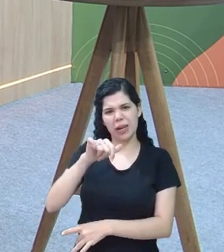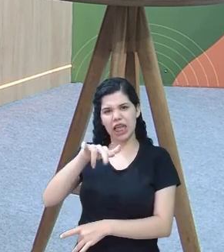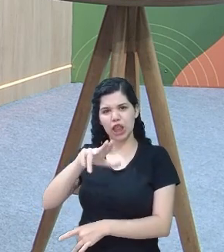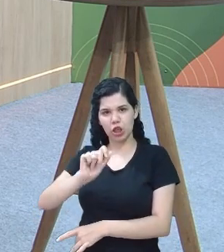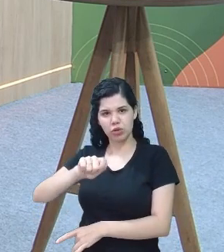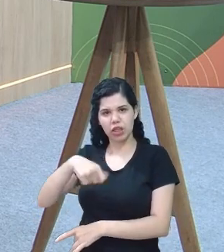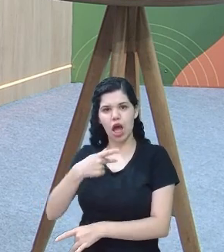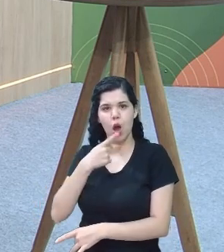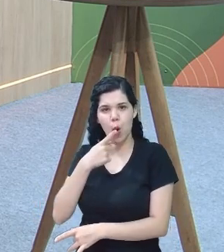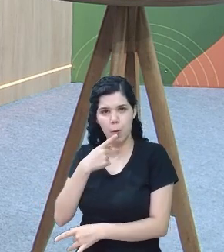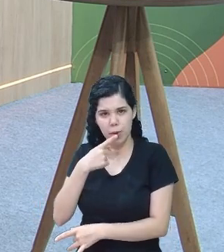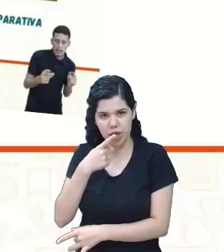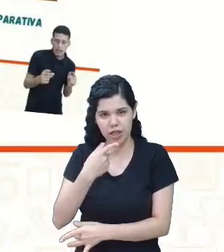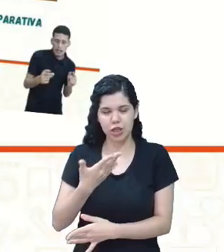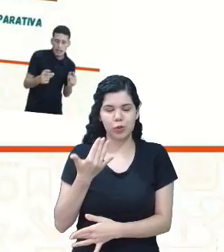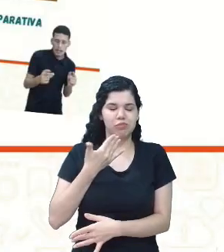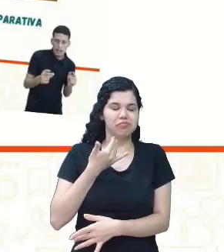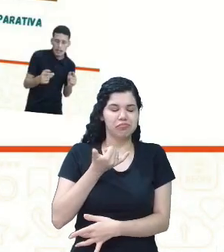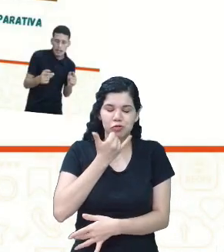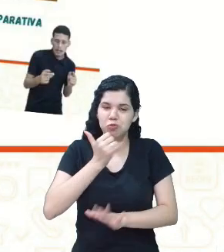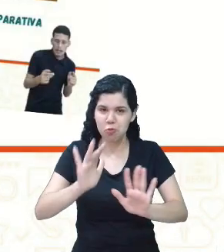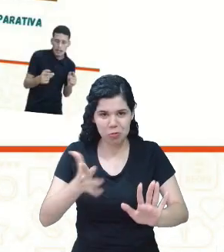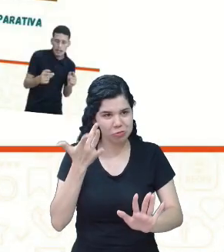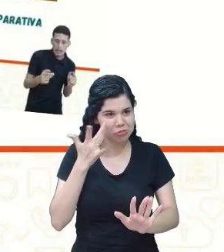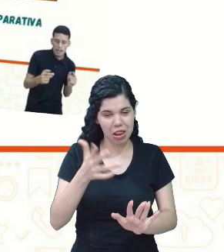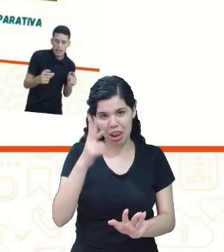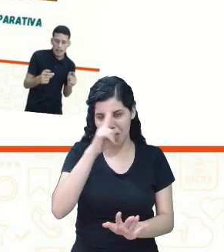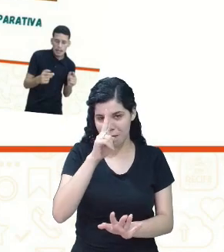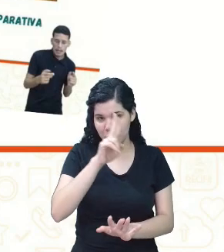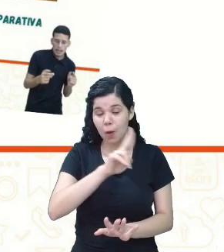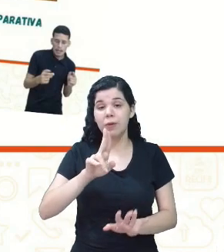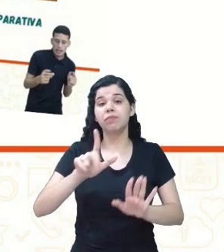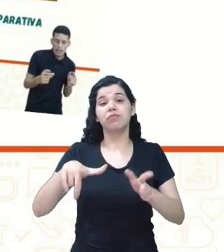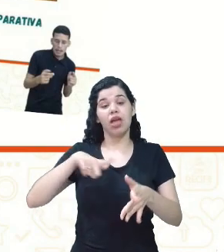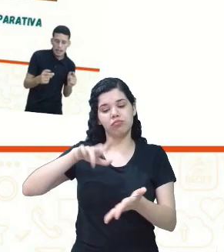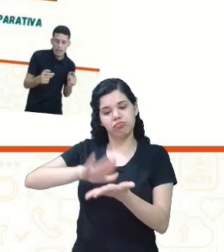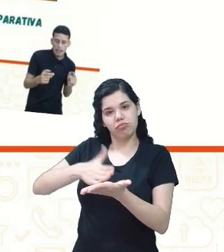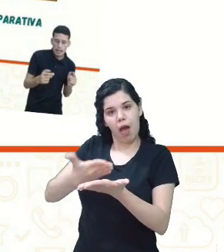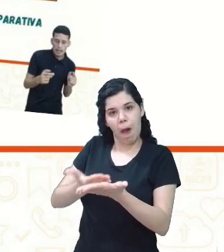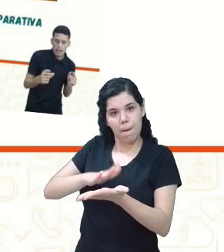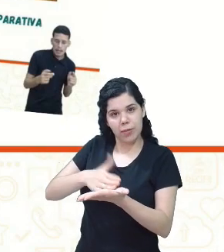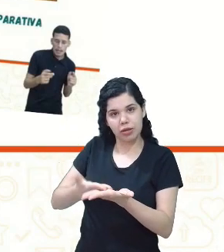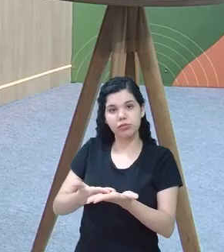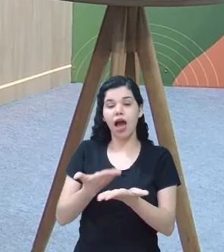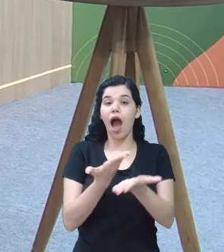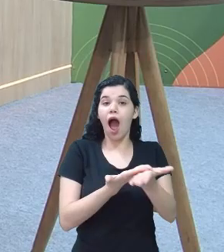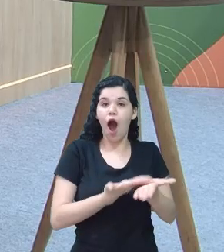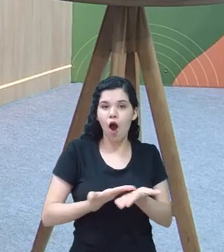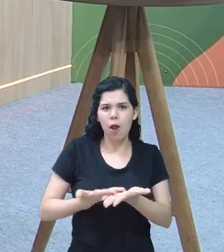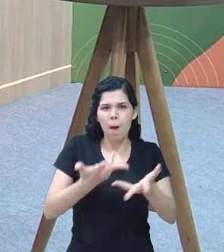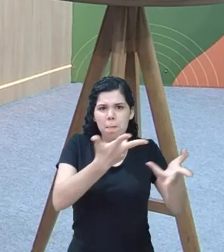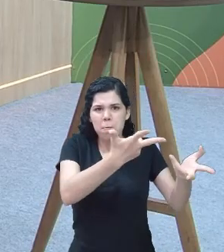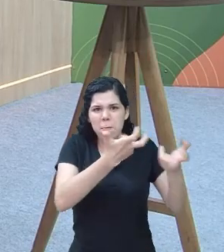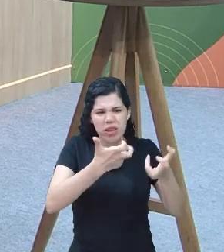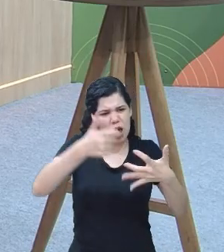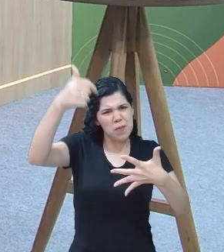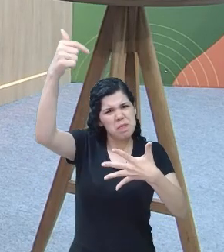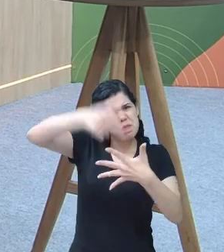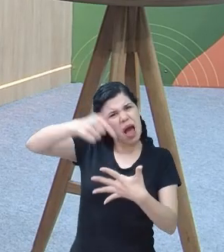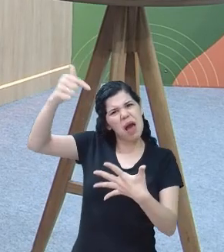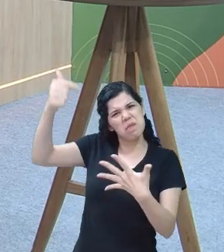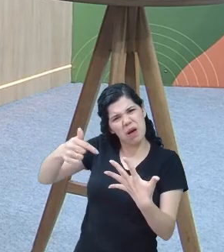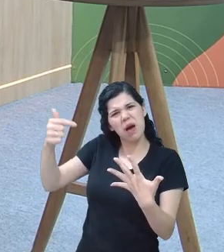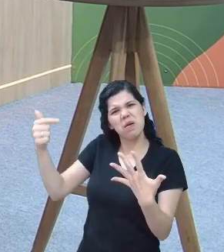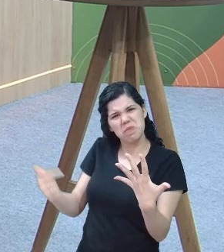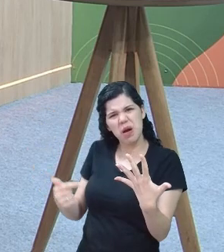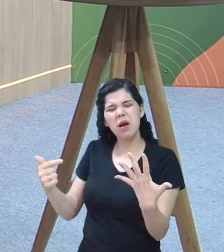nome dele, me desculpe, intérprete, fazendo a interpretação da aula. Então, nesse texto, veja quantas modalidades